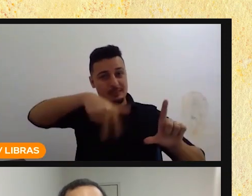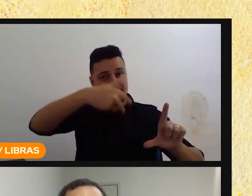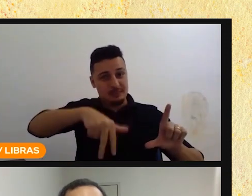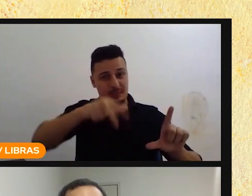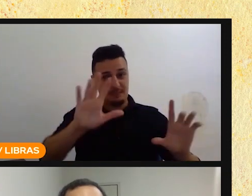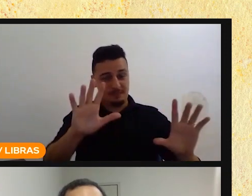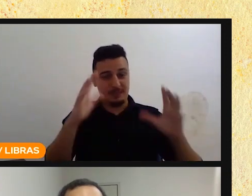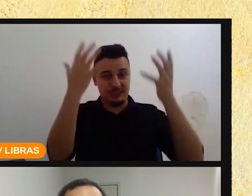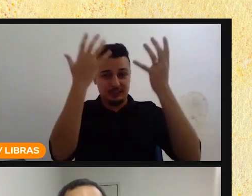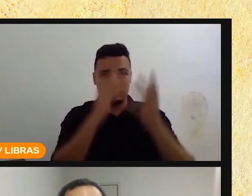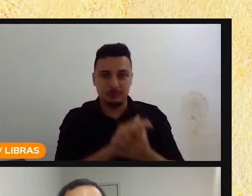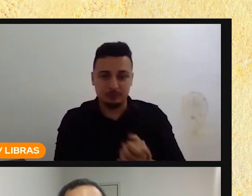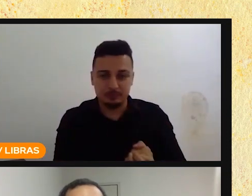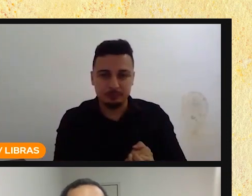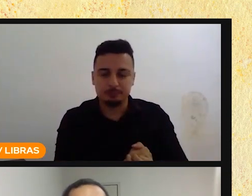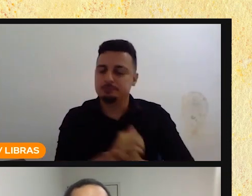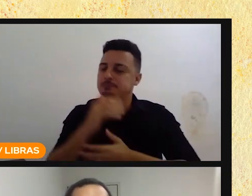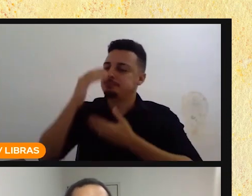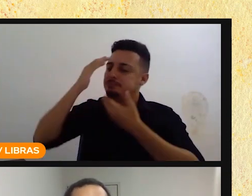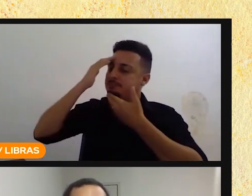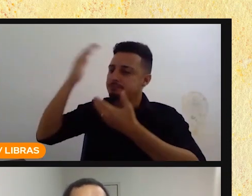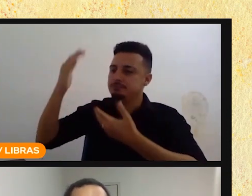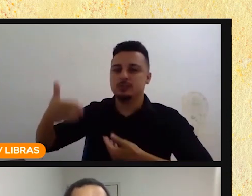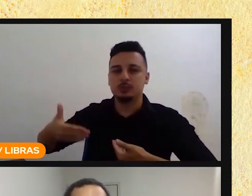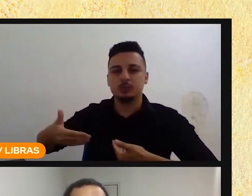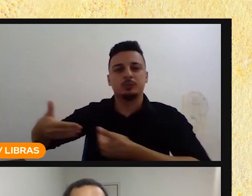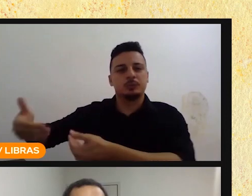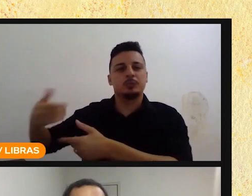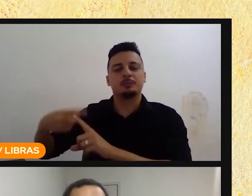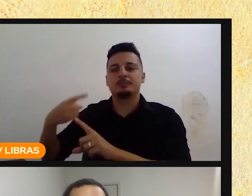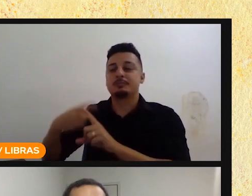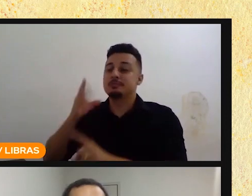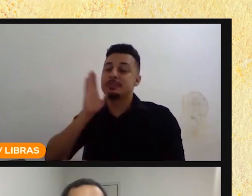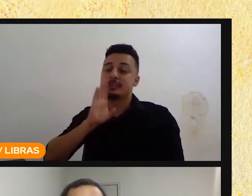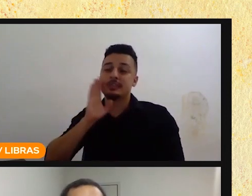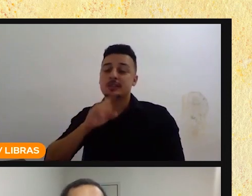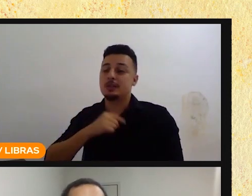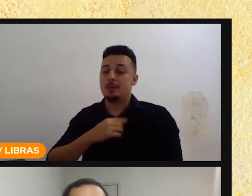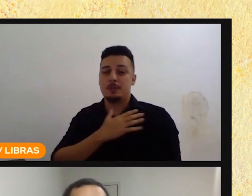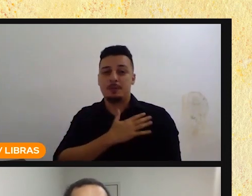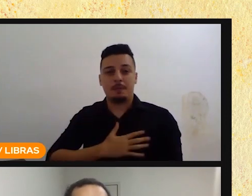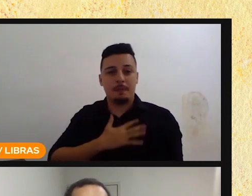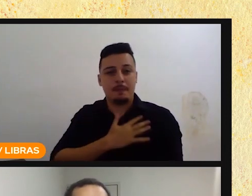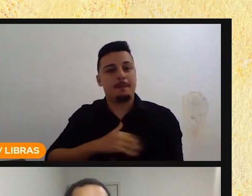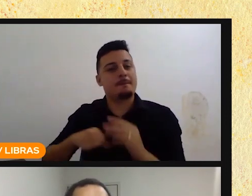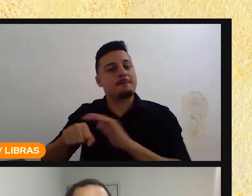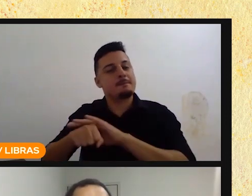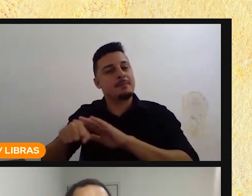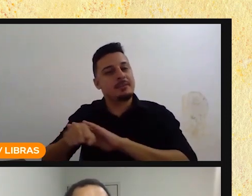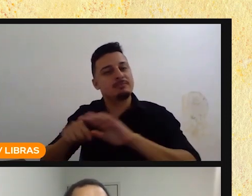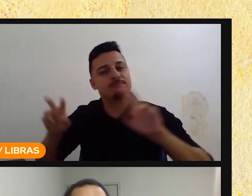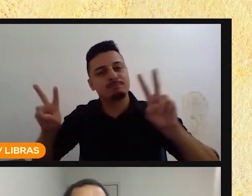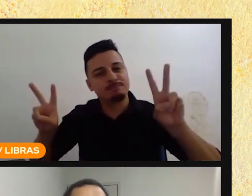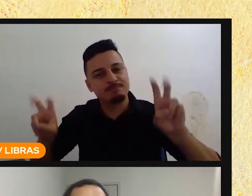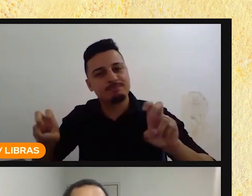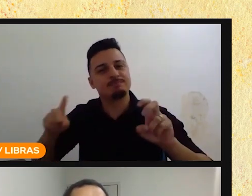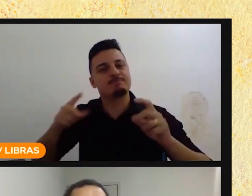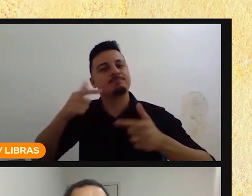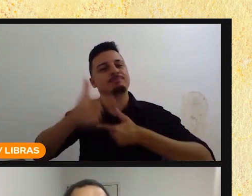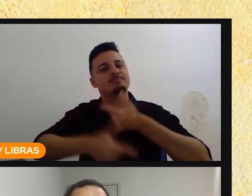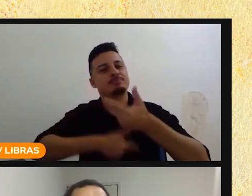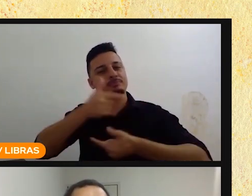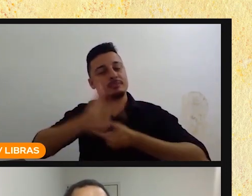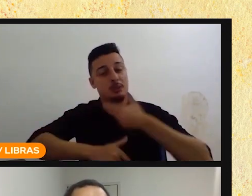pelo convite. É sempre bacana poder estar falando de produção, né? Às vezes a gente participa aí de